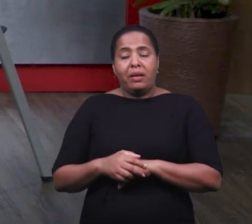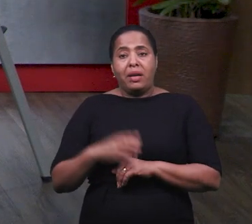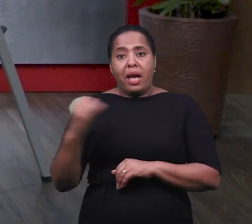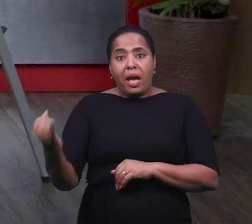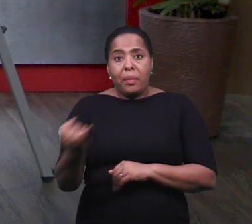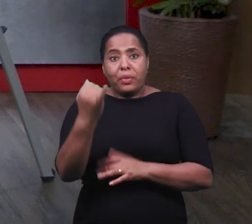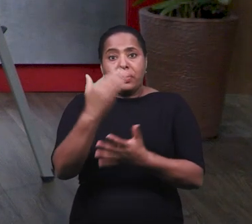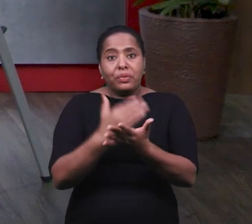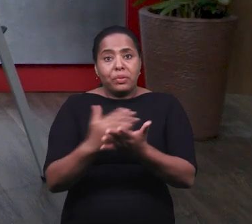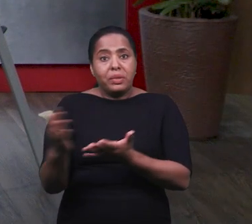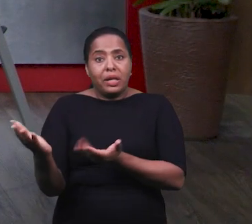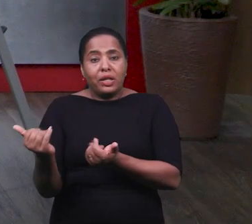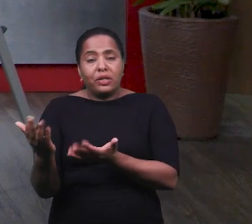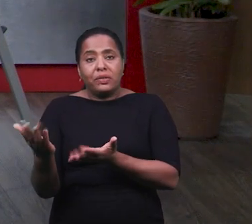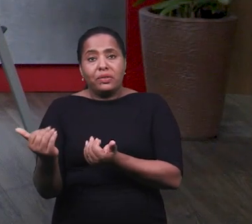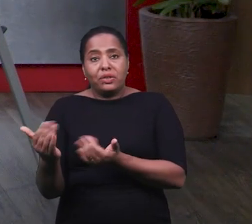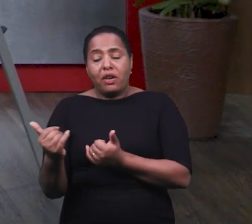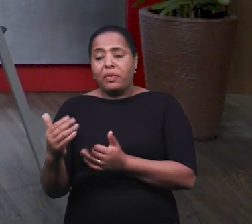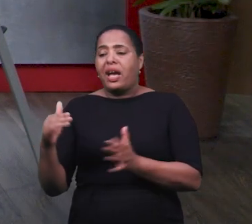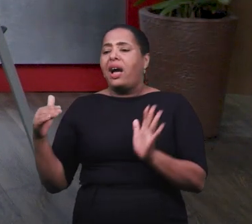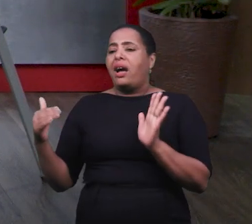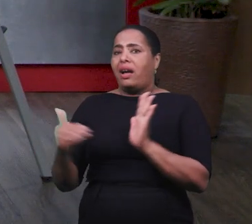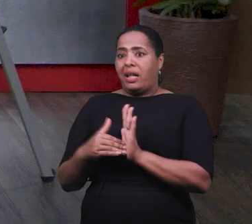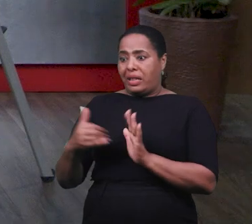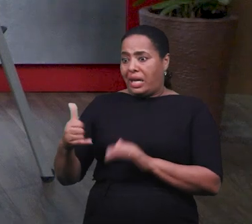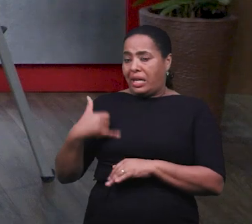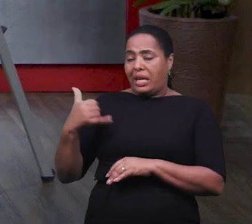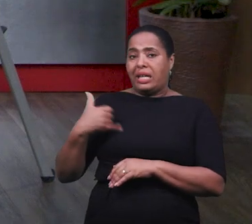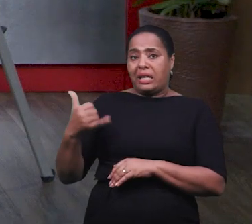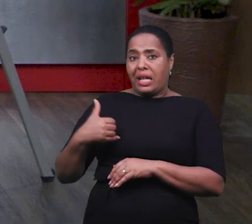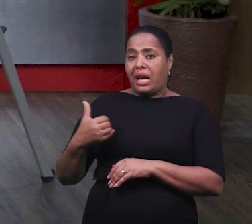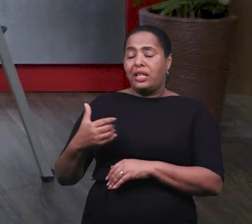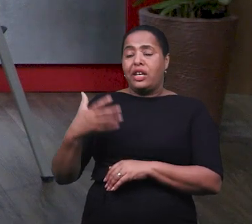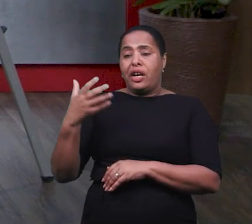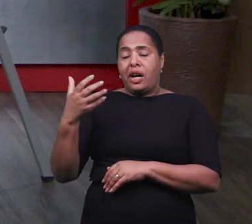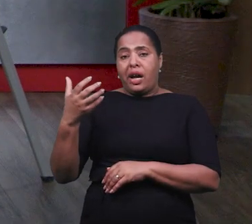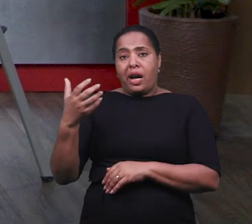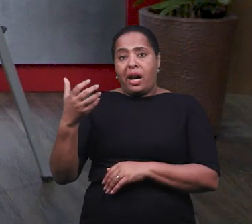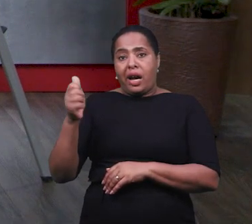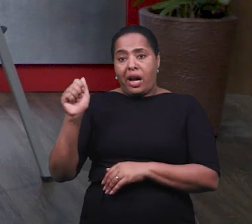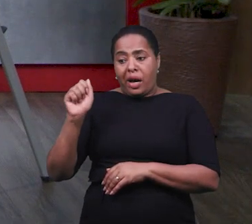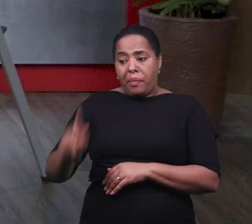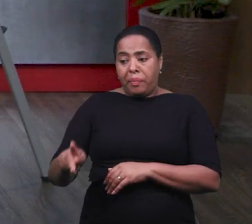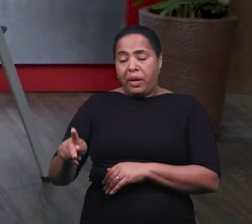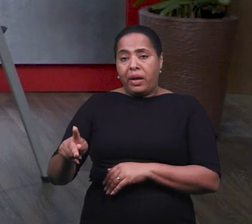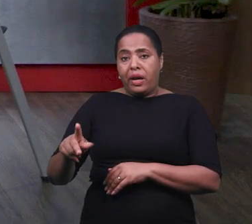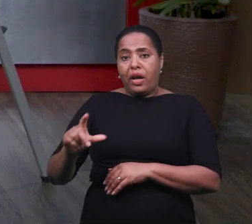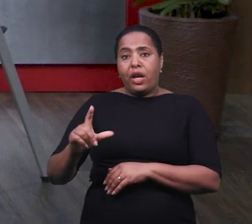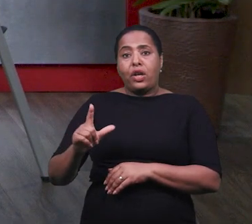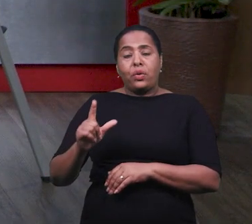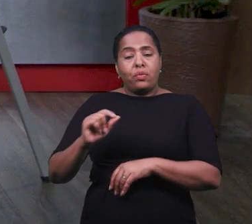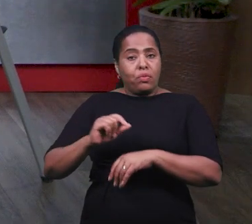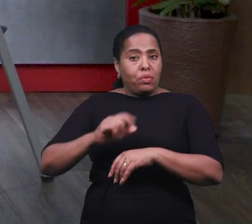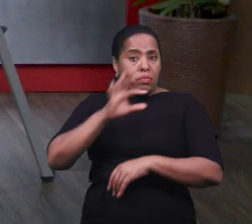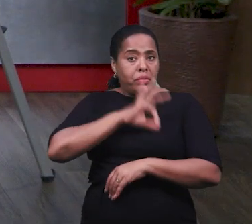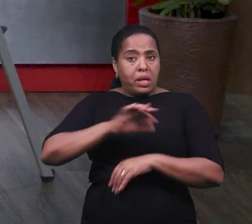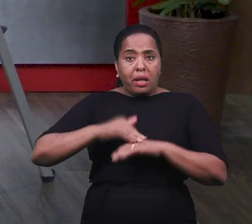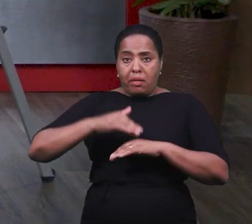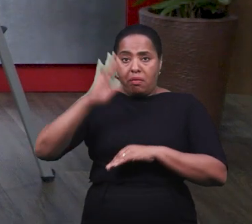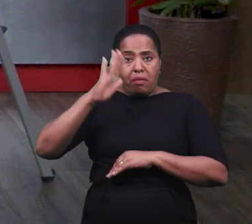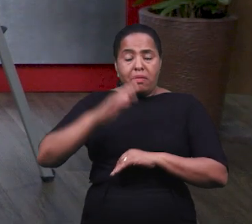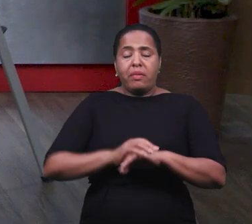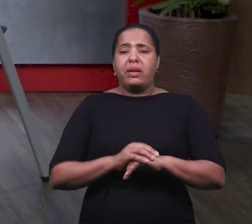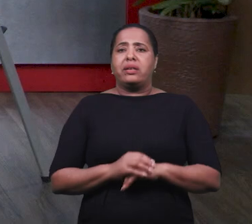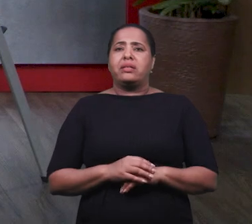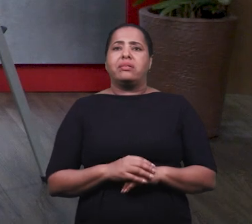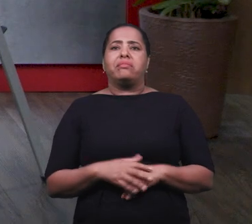começar desde jovem, sim, até para se aposentar com um valor maior. É verdade. Então, veja quanta coisa importante,